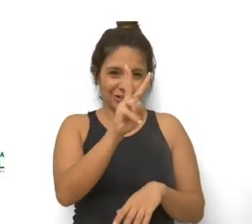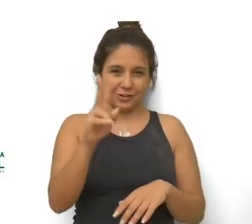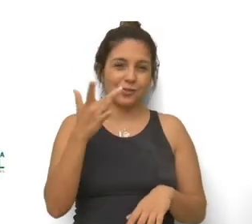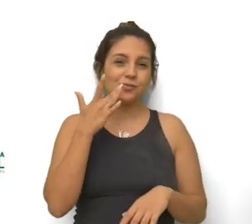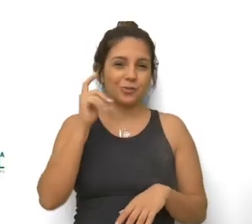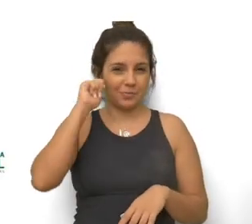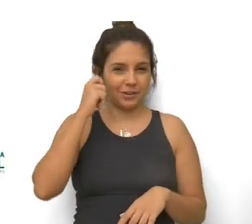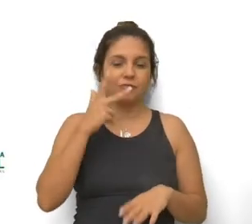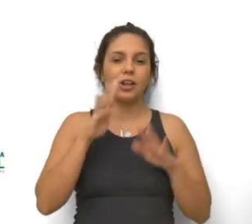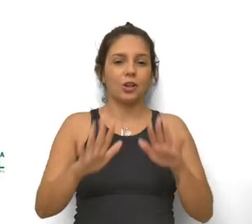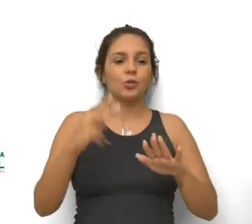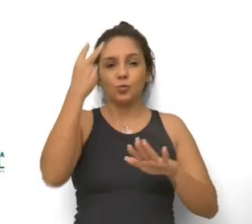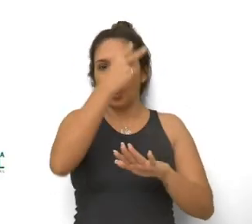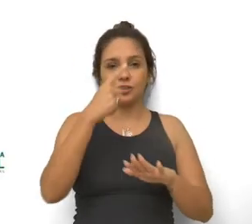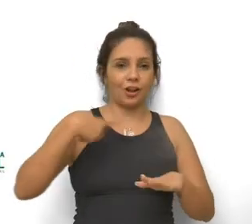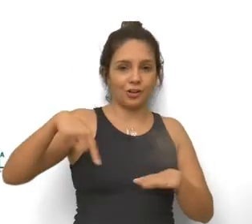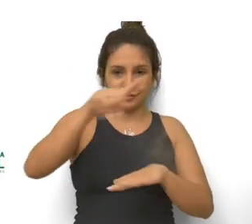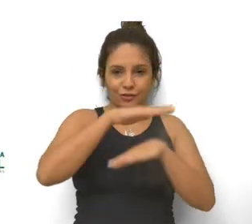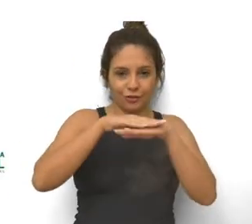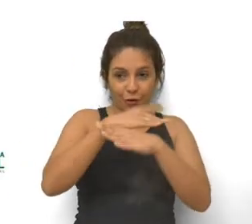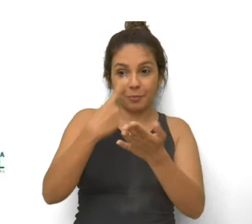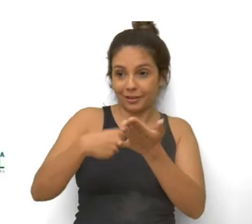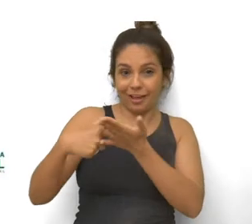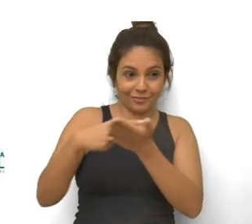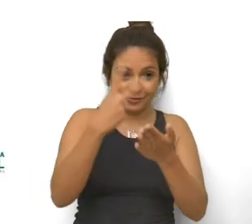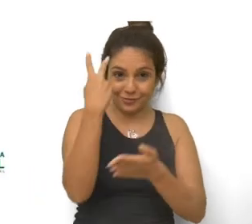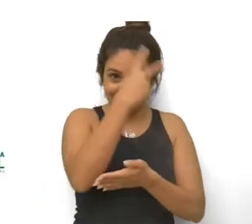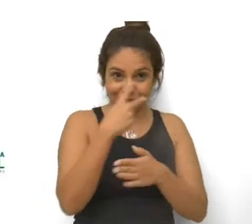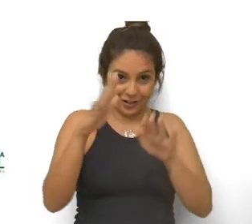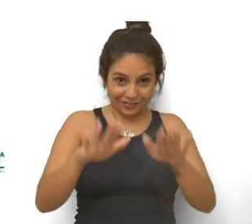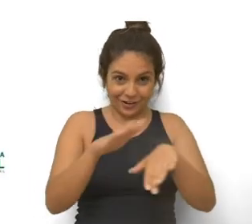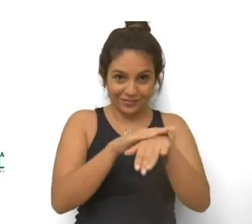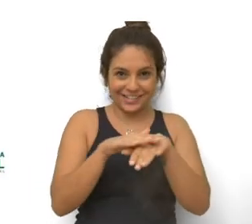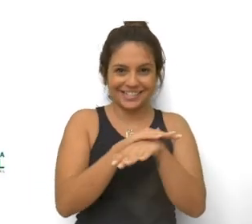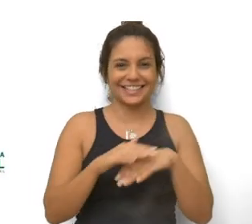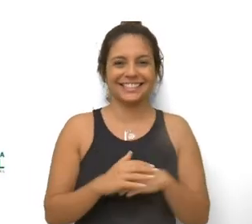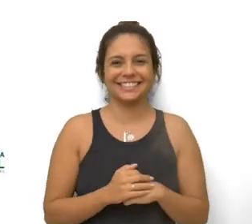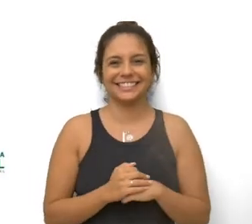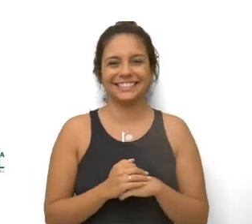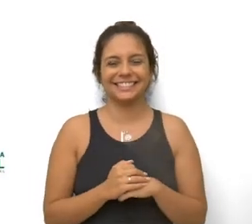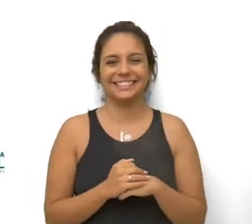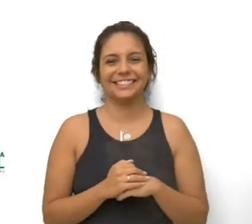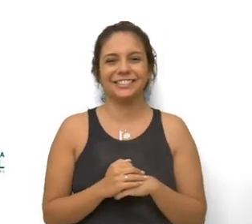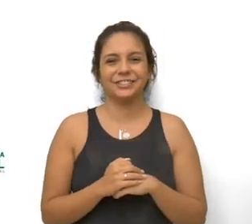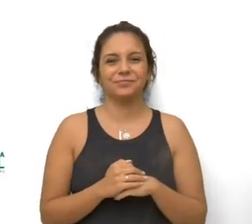mais umas 2 horas aqui conversando. Vamos, gente, combinado? Vamos.